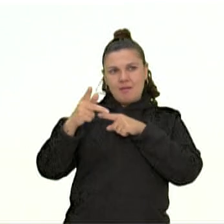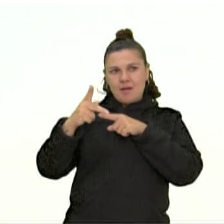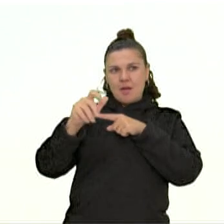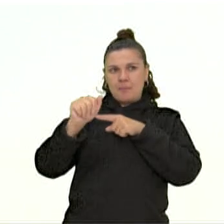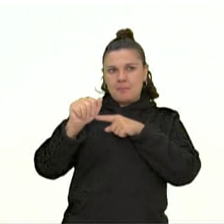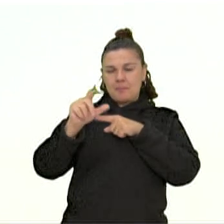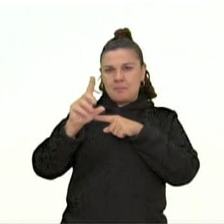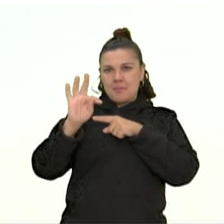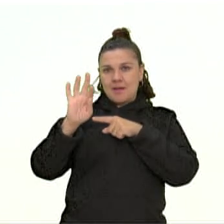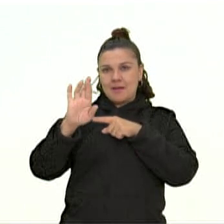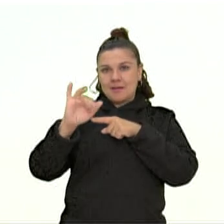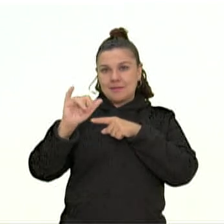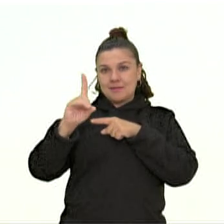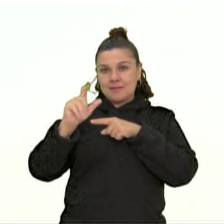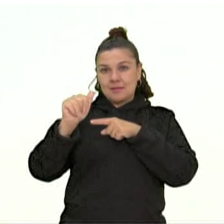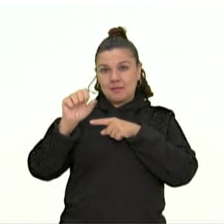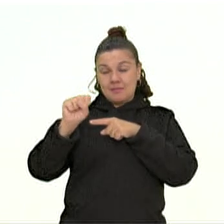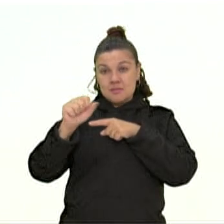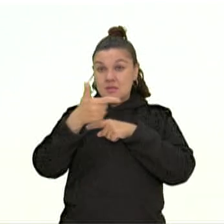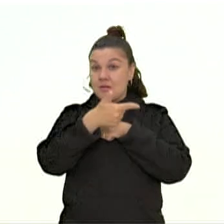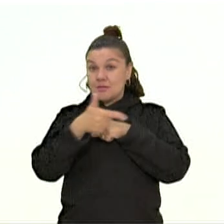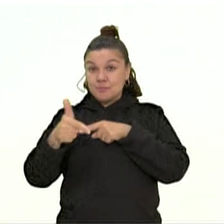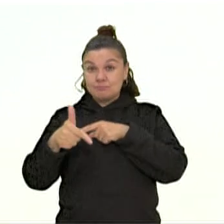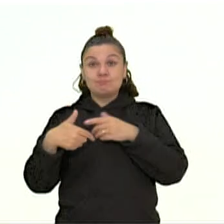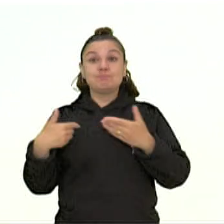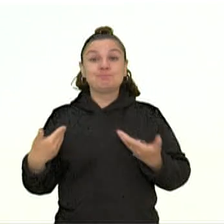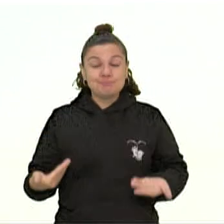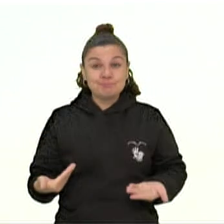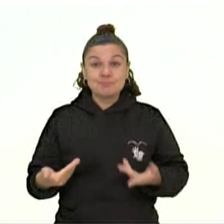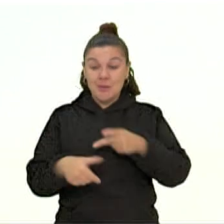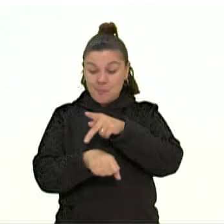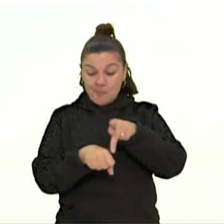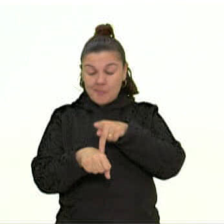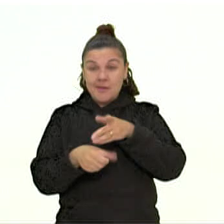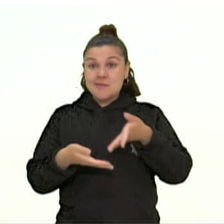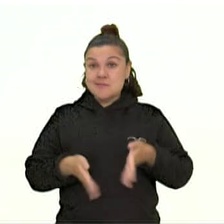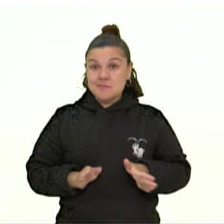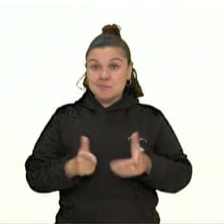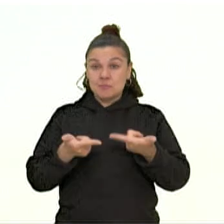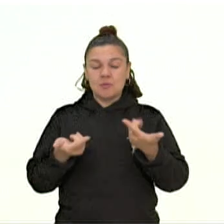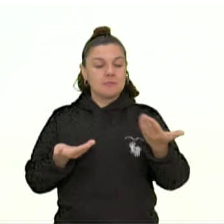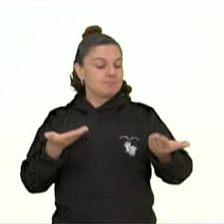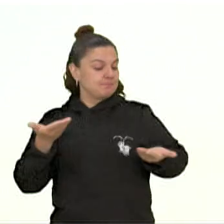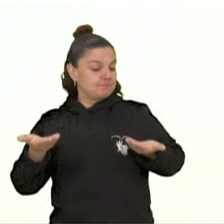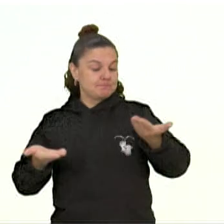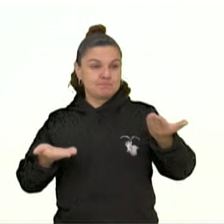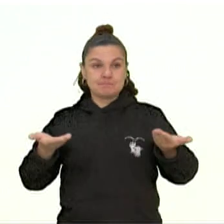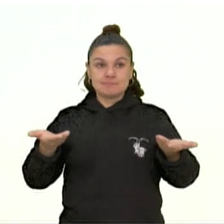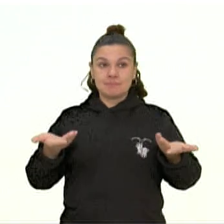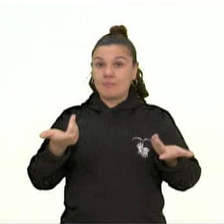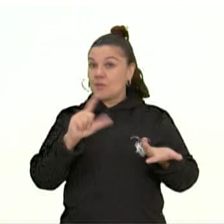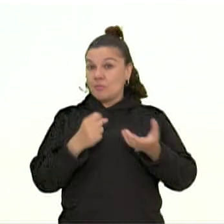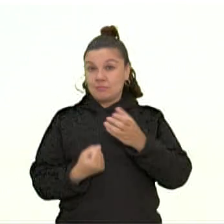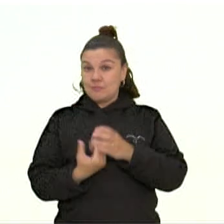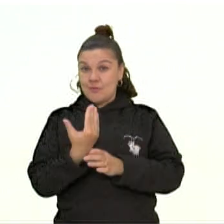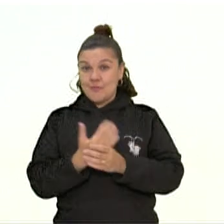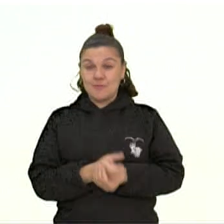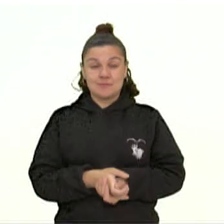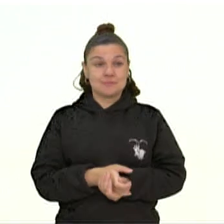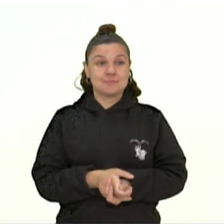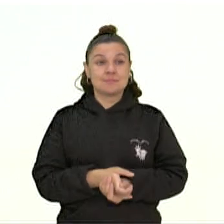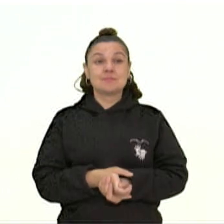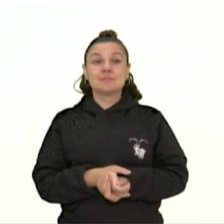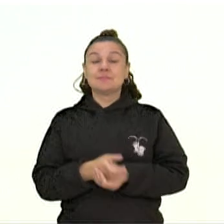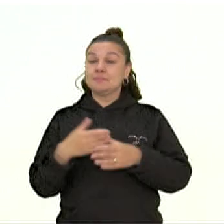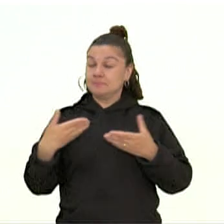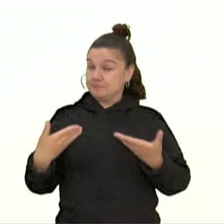que não têm pátria, não têm nacionalidade ainda, né, definida, ficam como pessoas sem origem, sem nenhuma